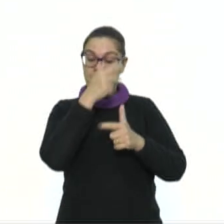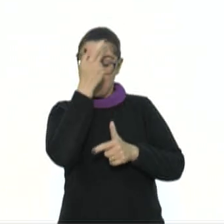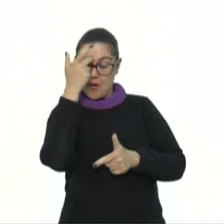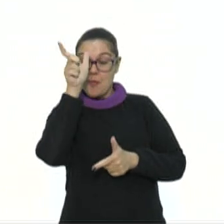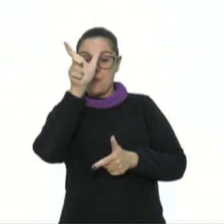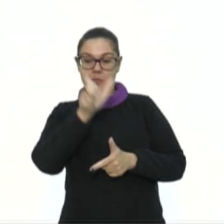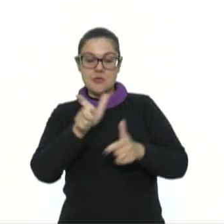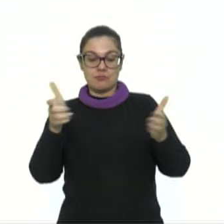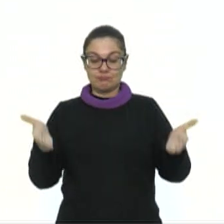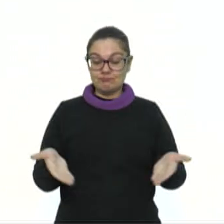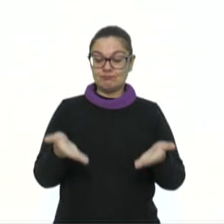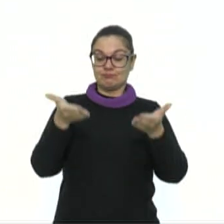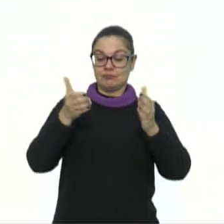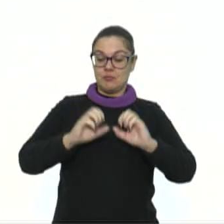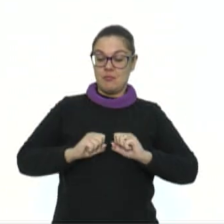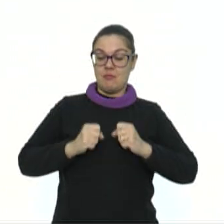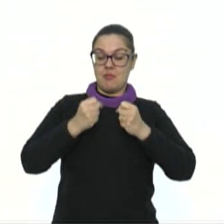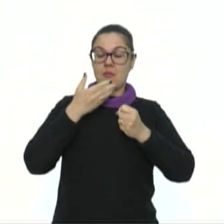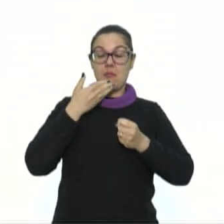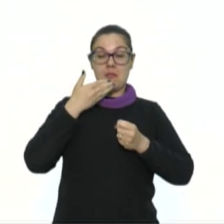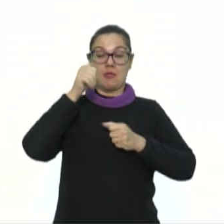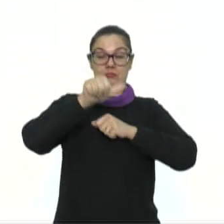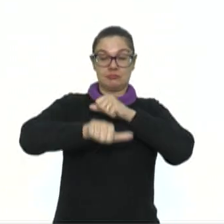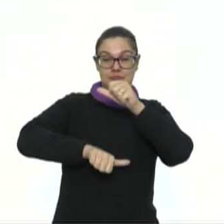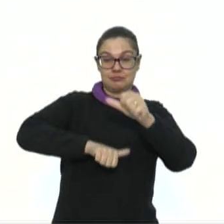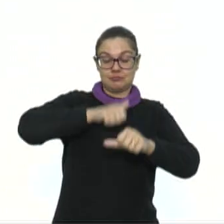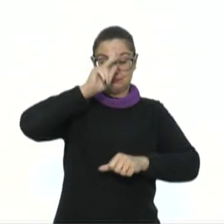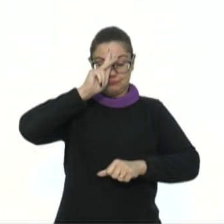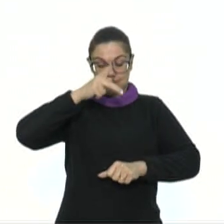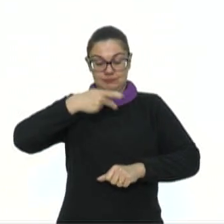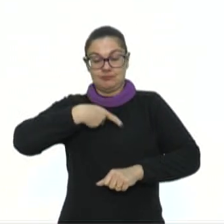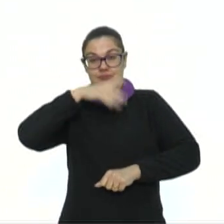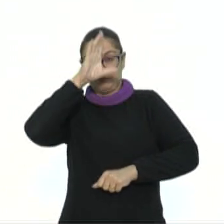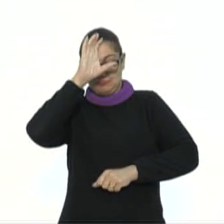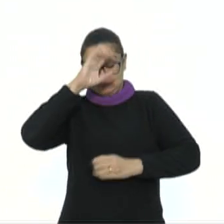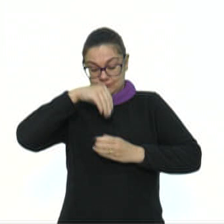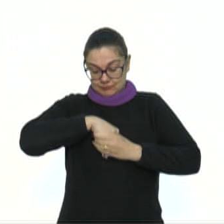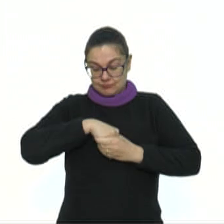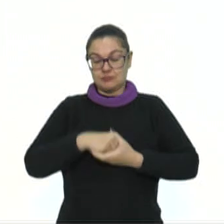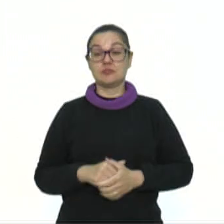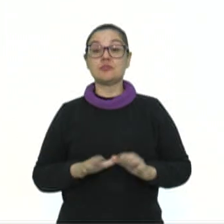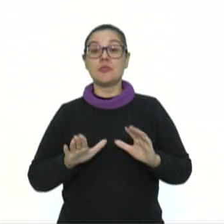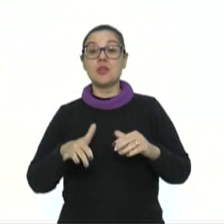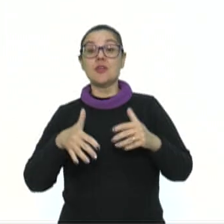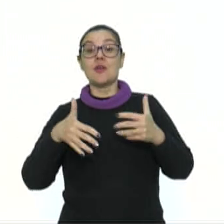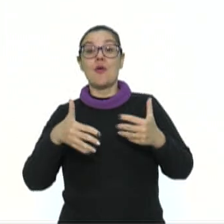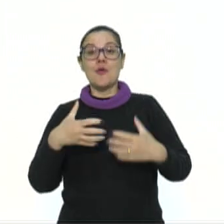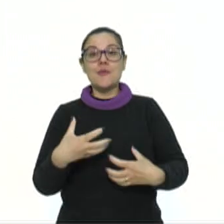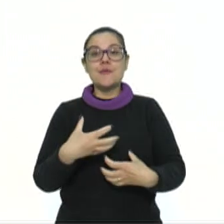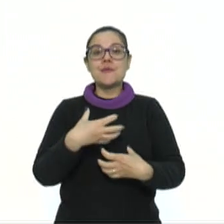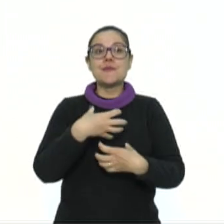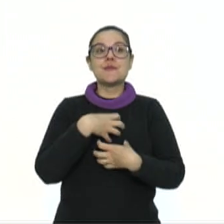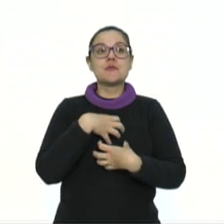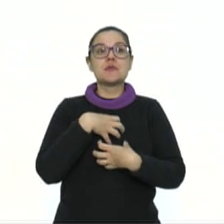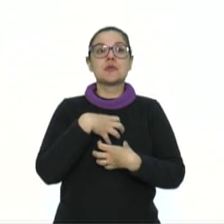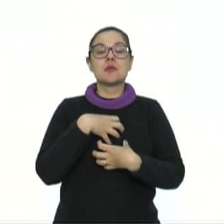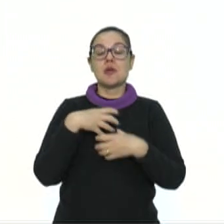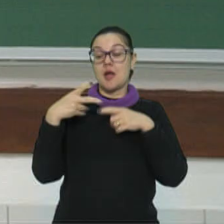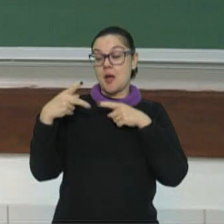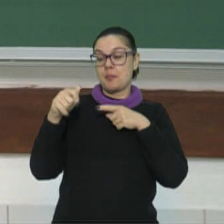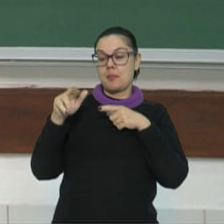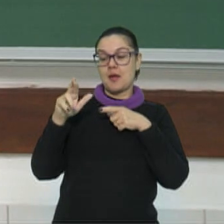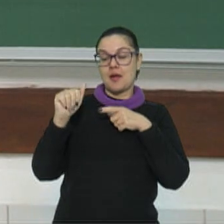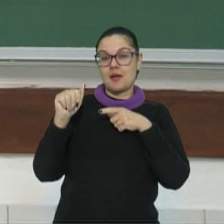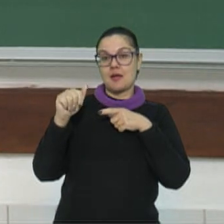indivíduo consiga potencializar o seu processo de autoconhecimento. Qual o sentido da expressão em destaque? O para